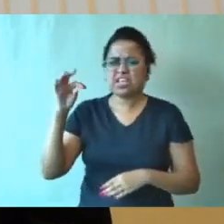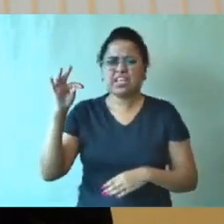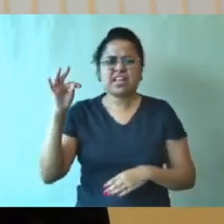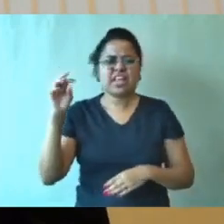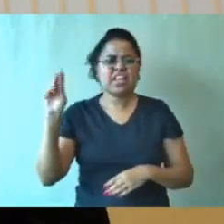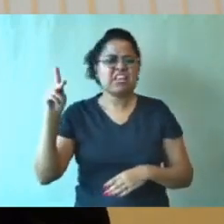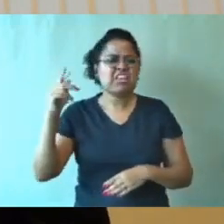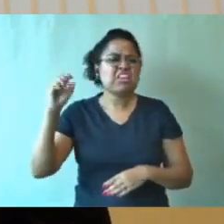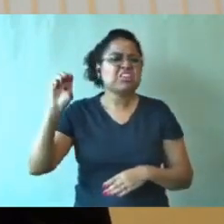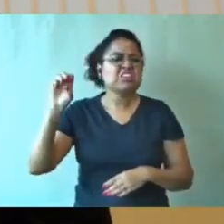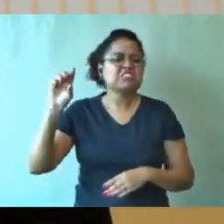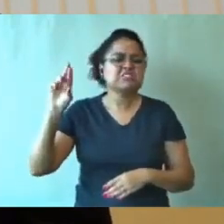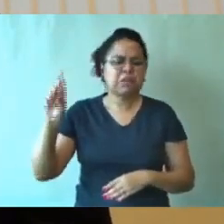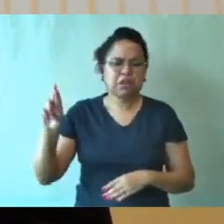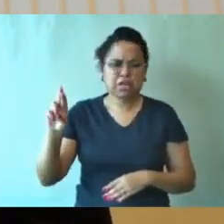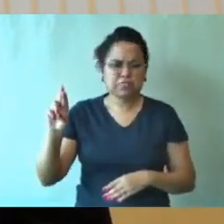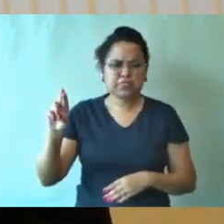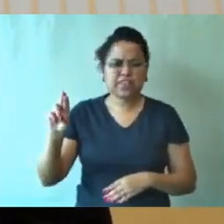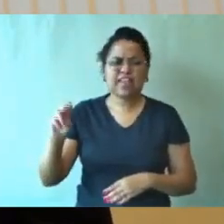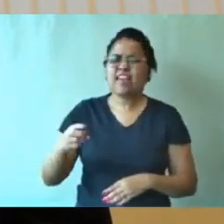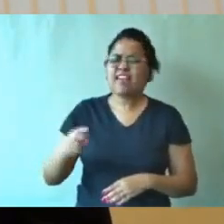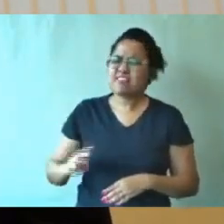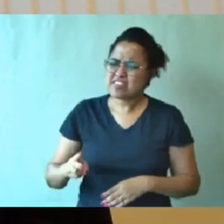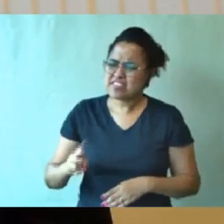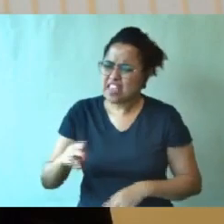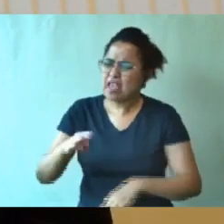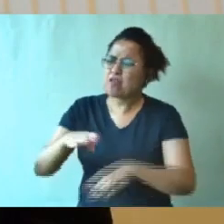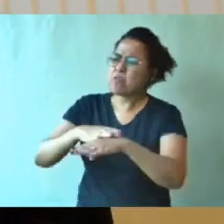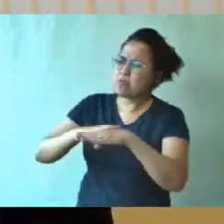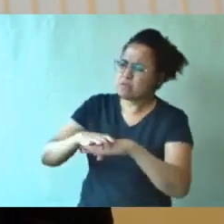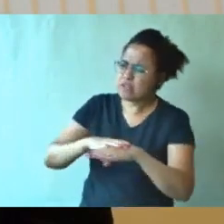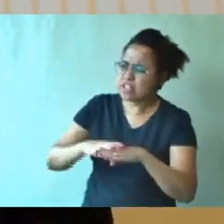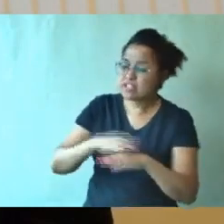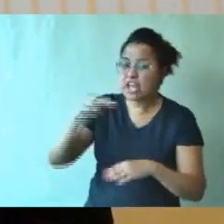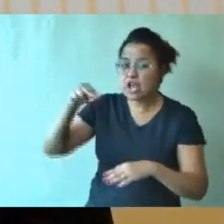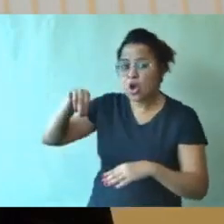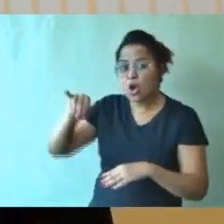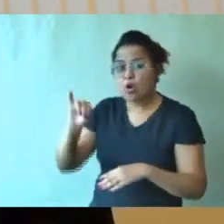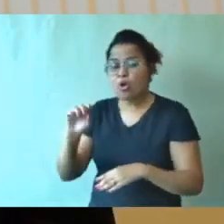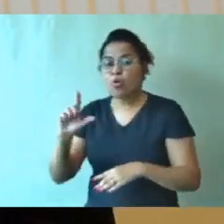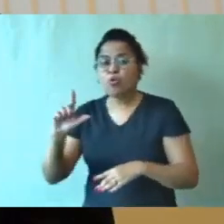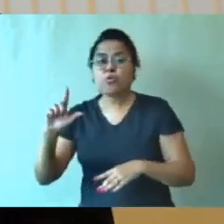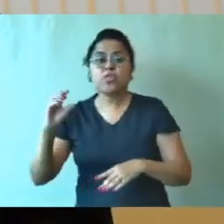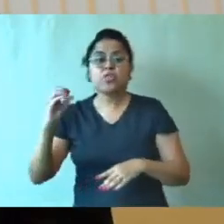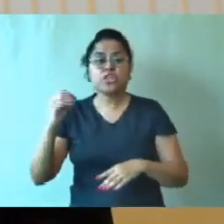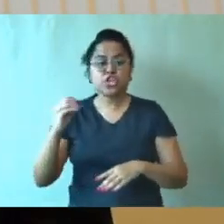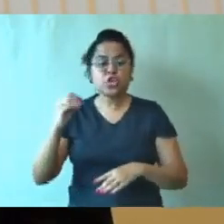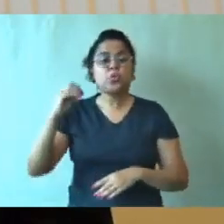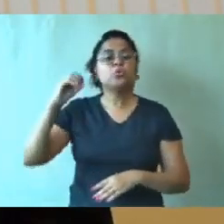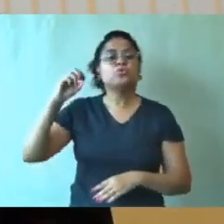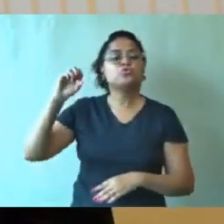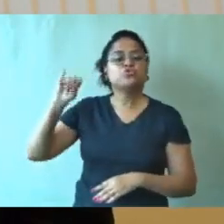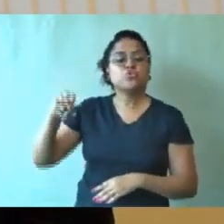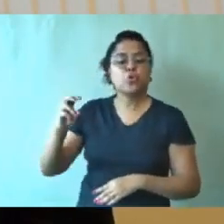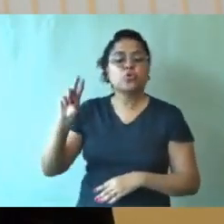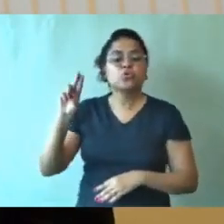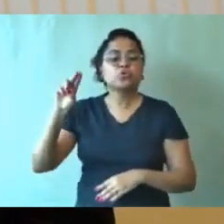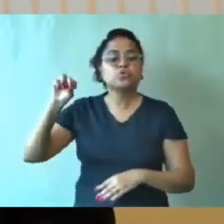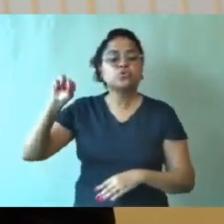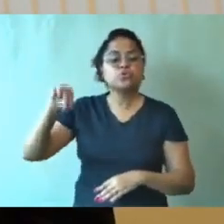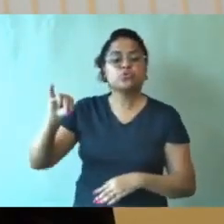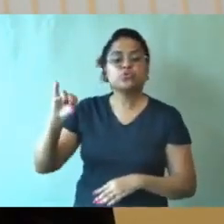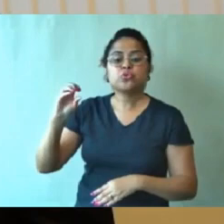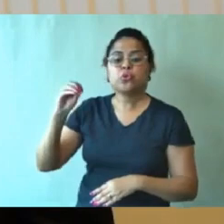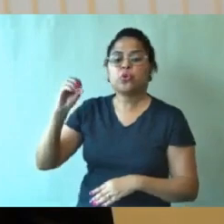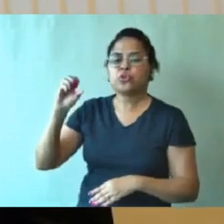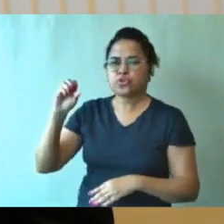Simão Gonçalves Júnior, como representante da empresa do pai dele. E ele era diretor, sim, do